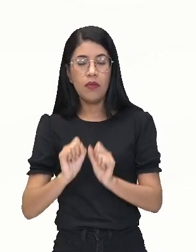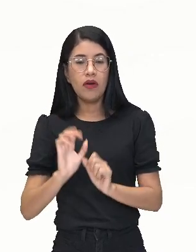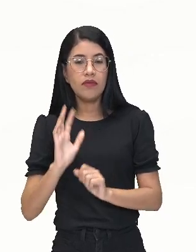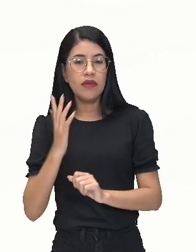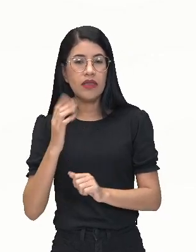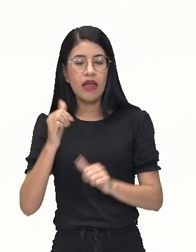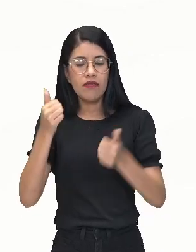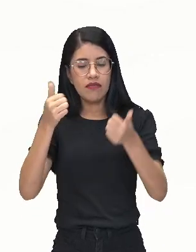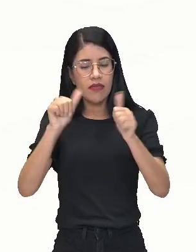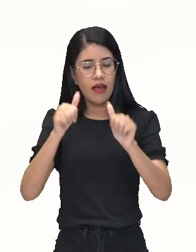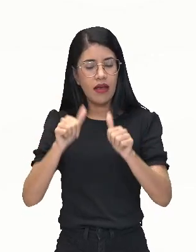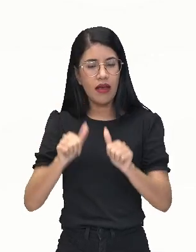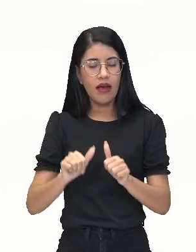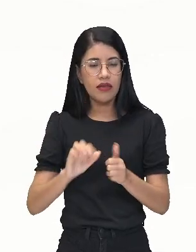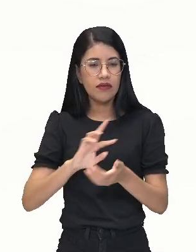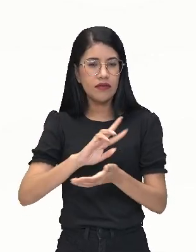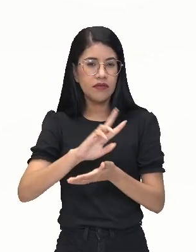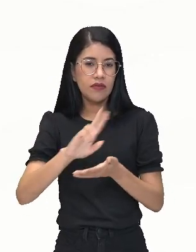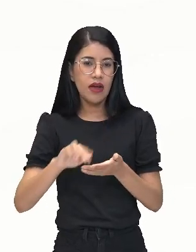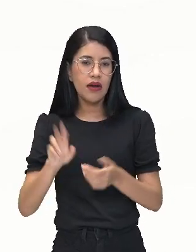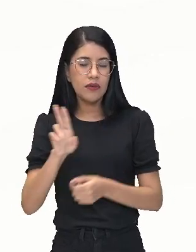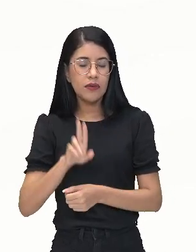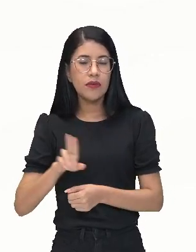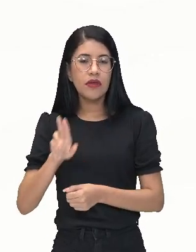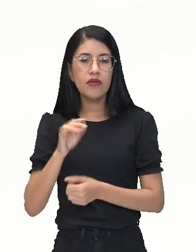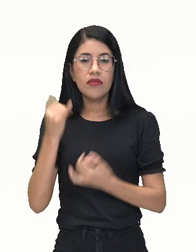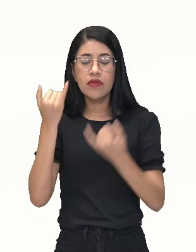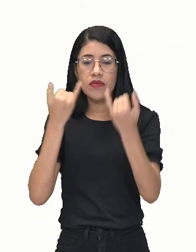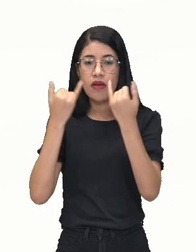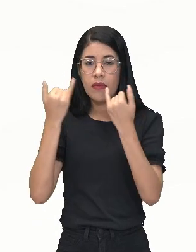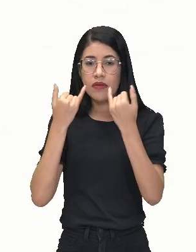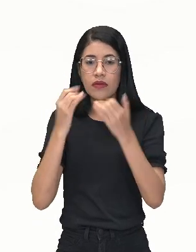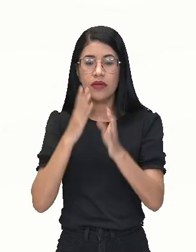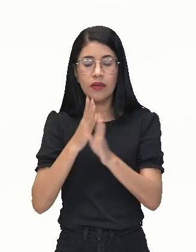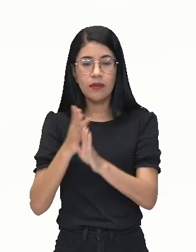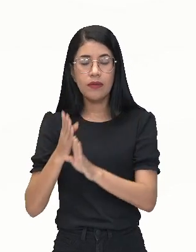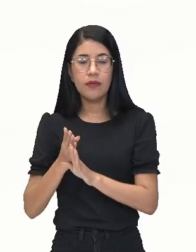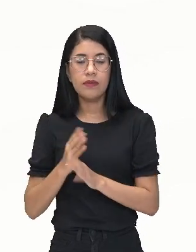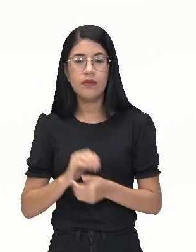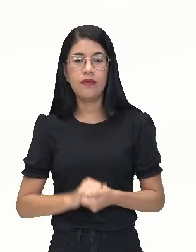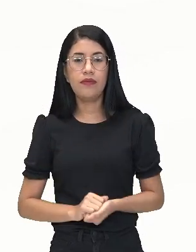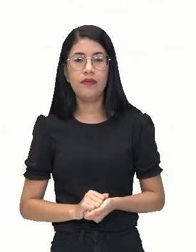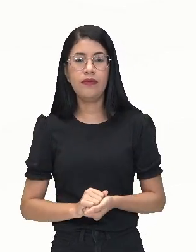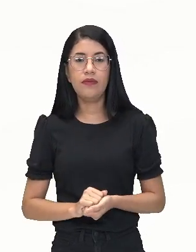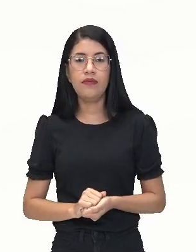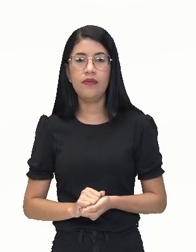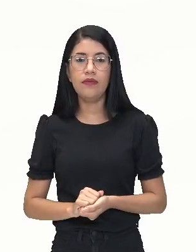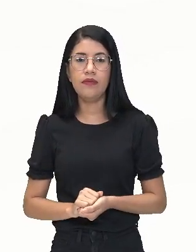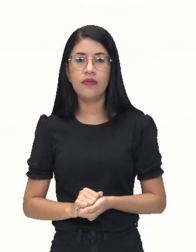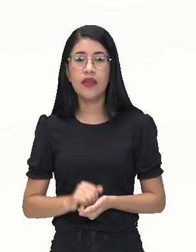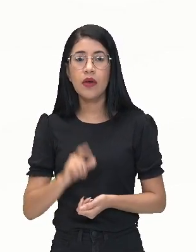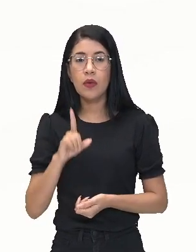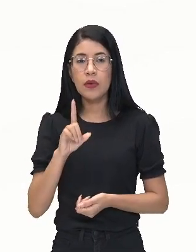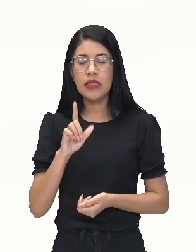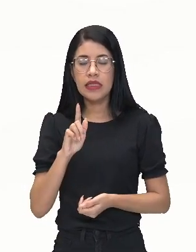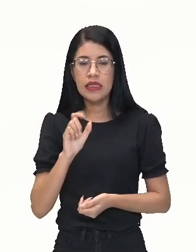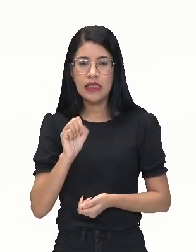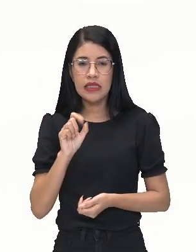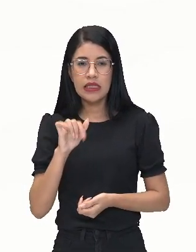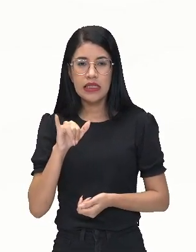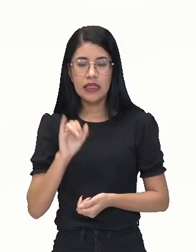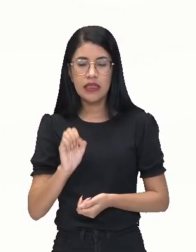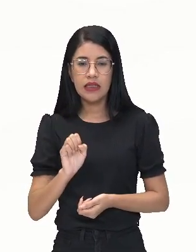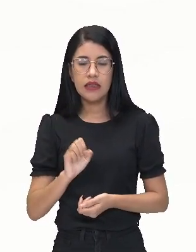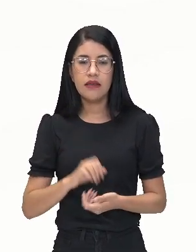de análise a partir dos dados que você tem. A gente vai dar uma olhada aqui no que a gente chama de SIG-Web, que é